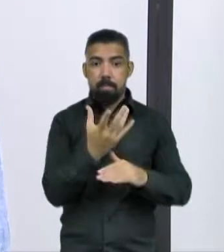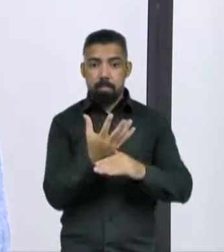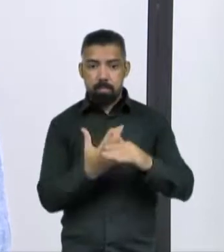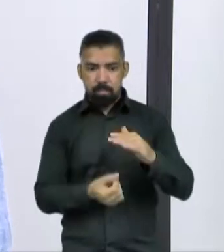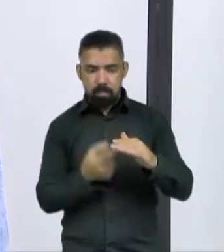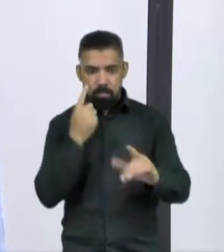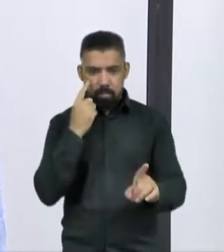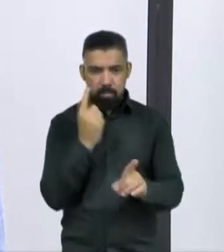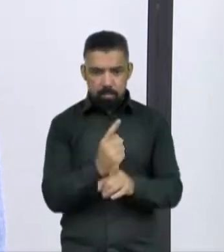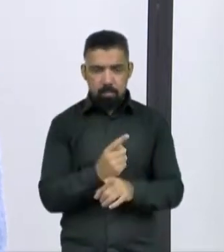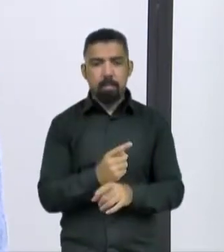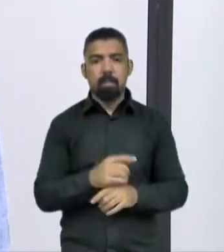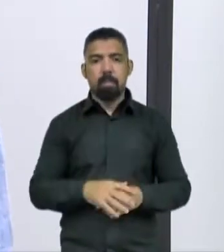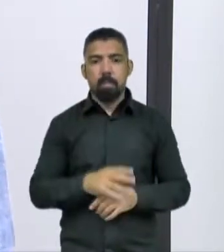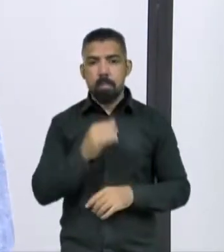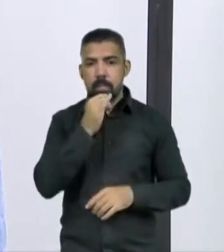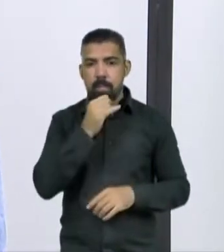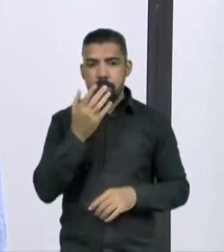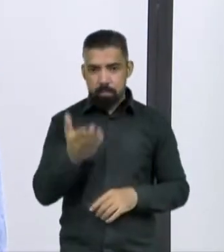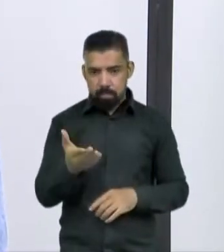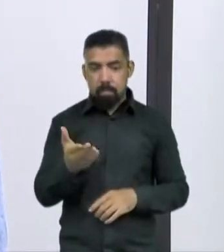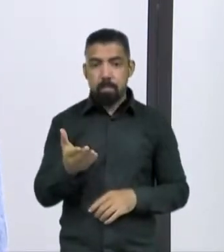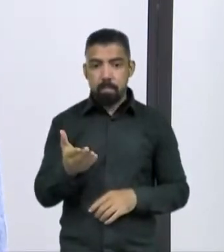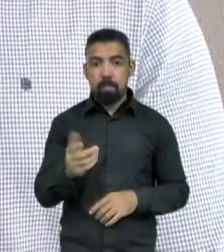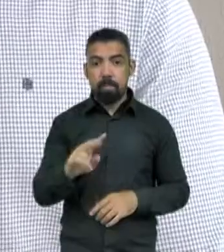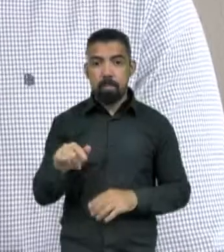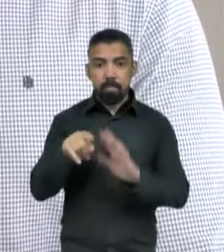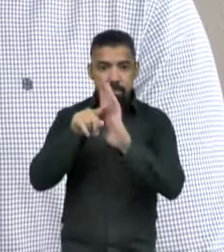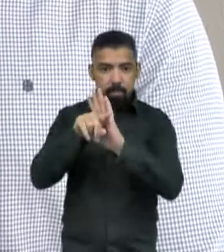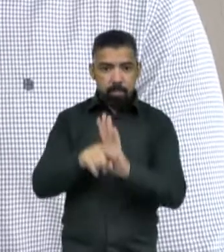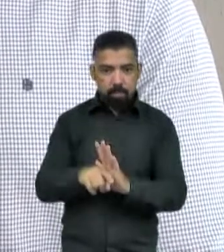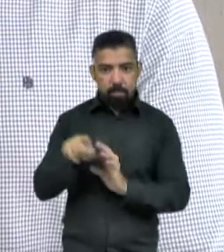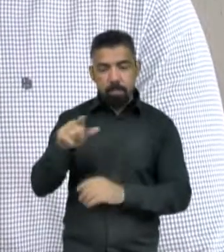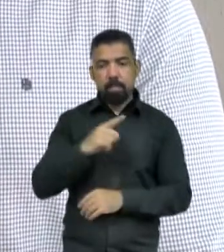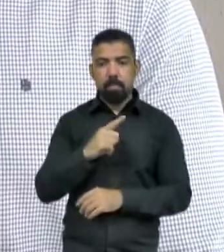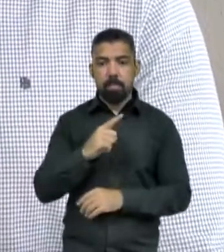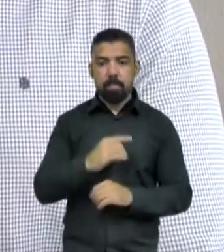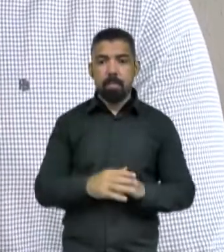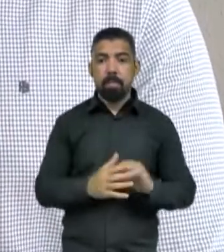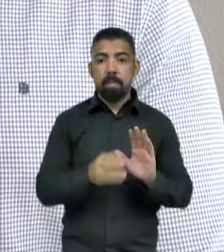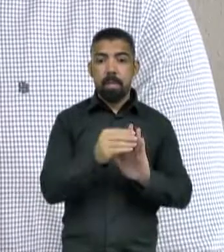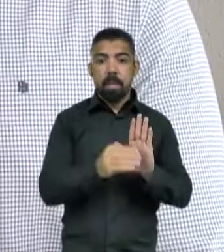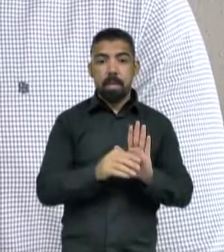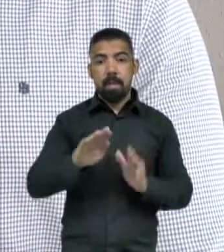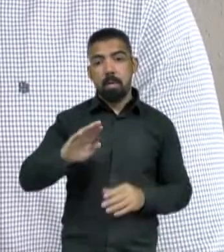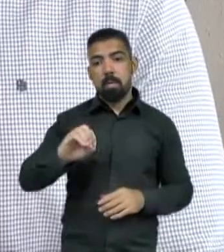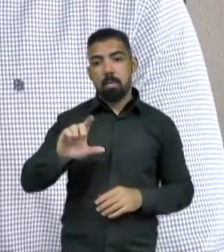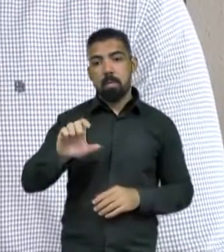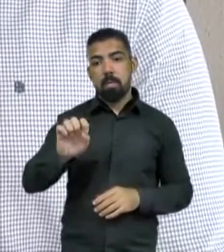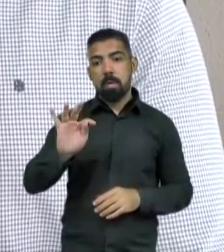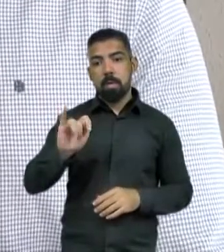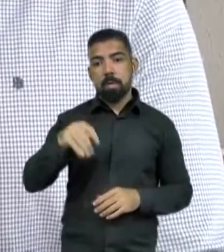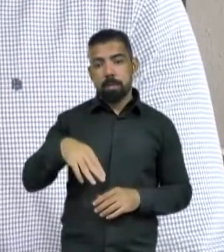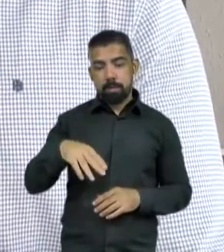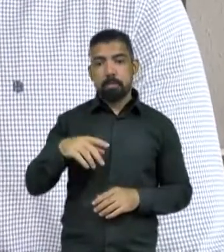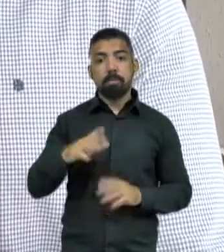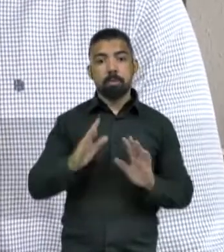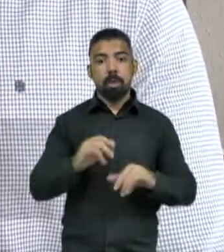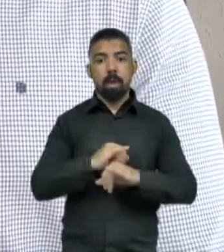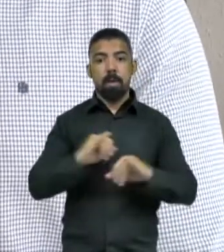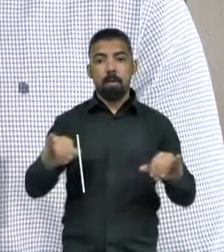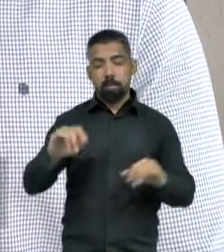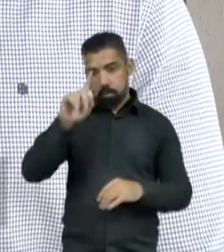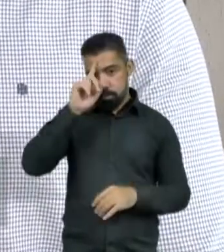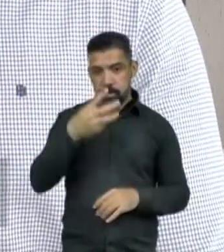município de Fortaleza e os casos passam a ser investigados. Segundo dados do boletim epidemiológico divulgado no dia 31 de agosto